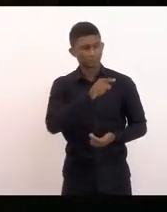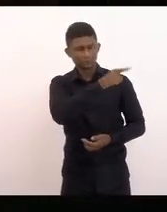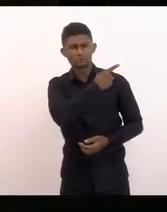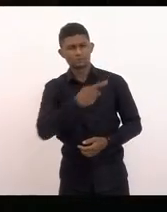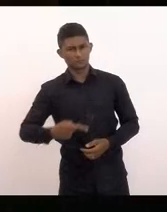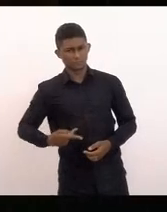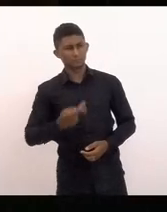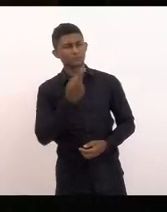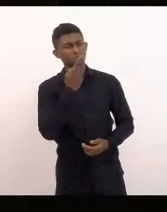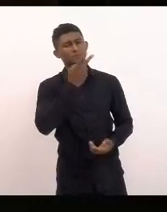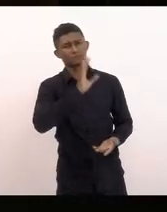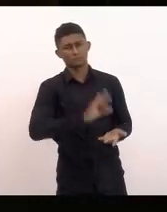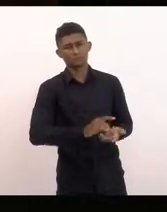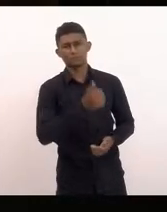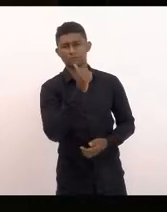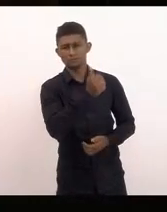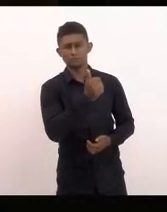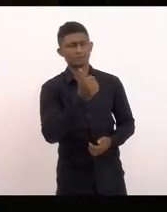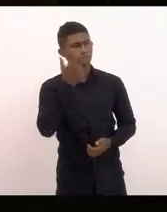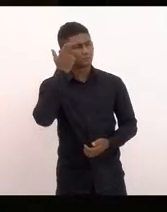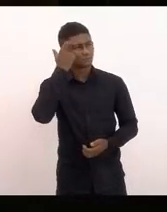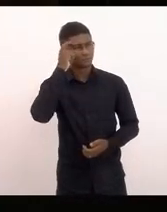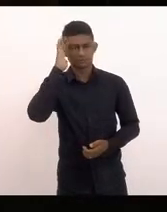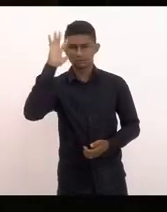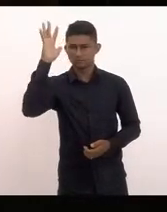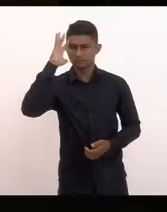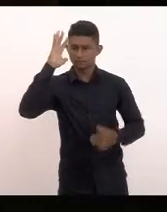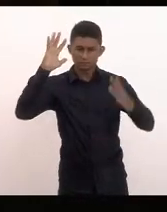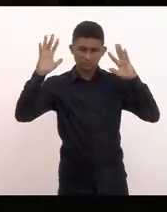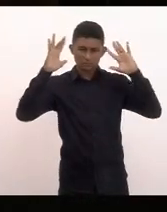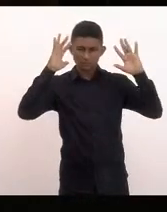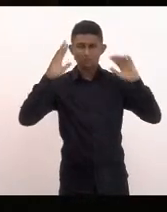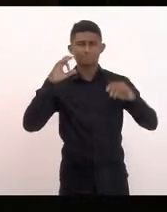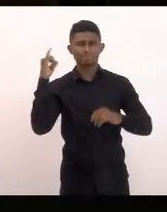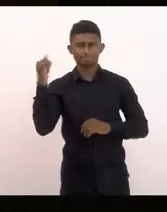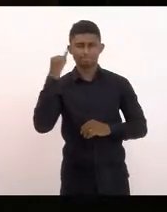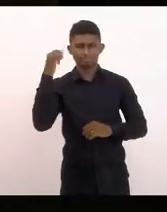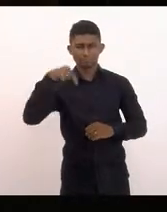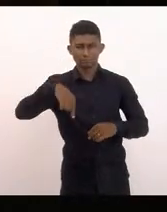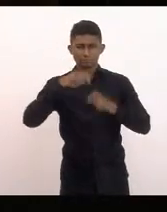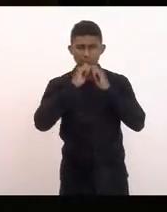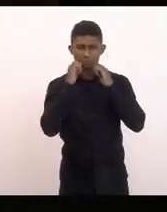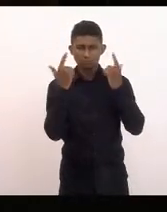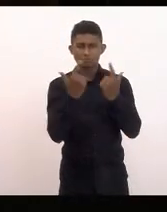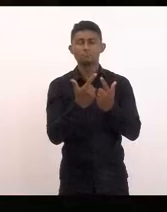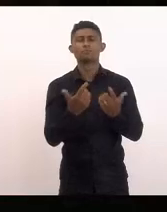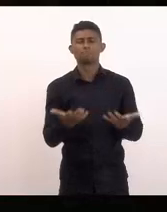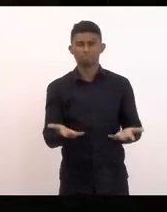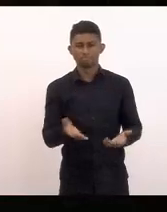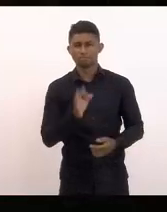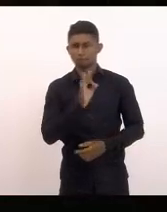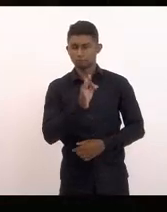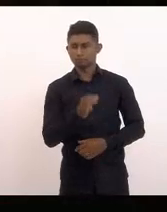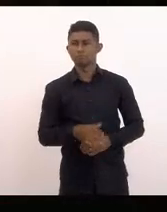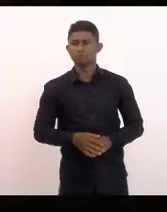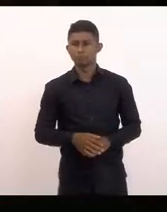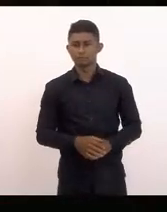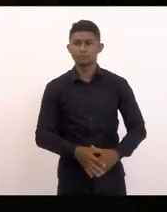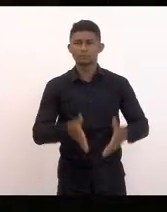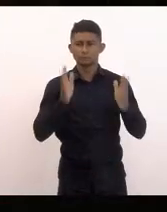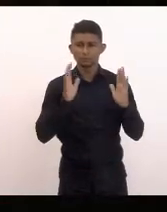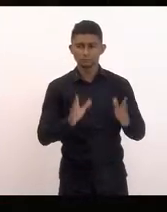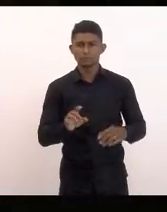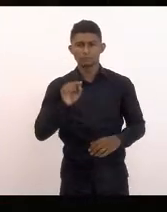numa reflexão sadia e, obviamente, importante para o parlamento, já há pouco